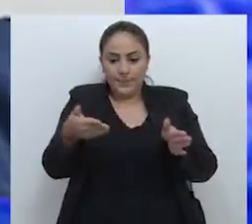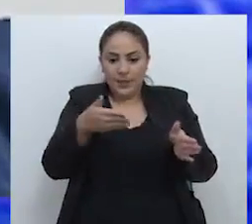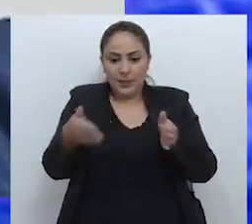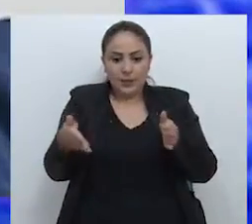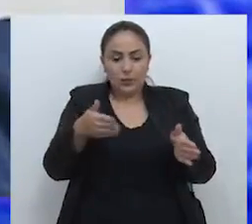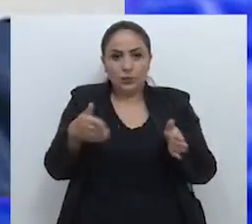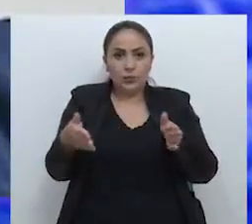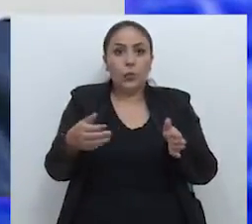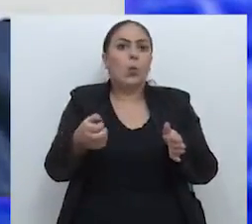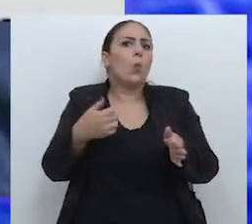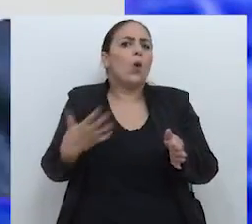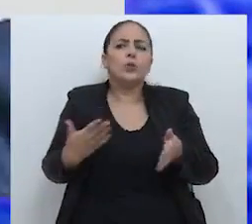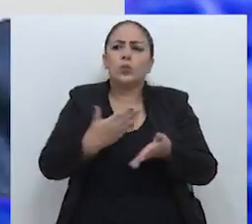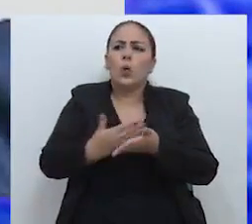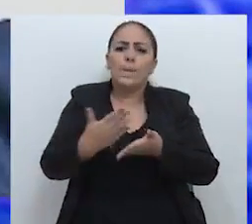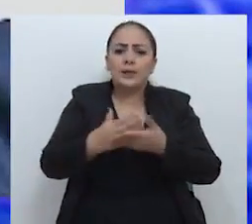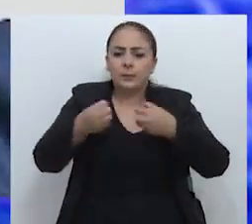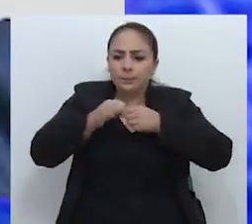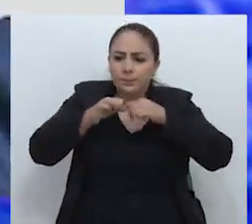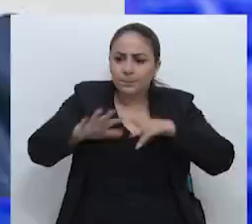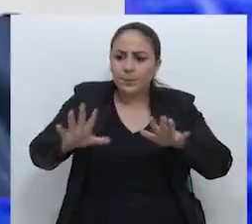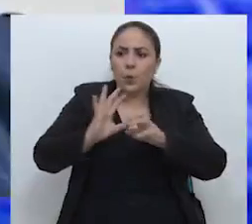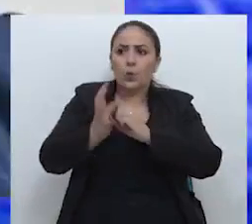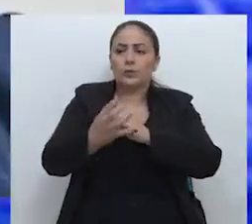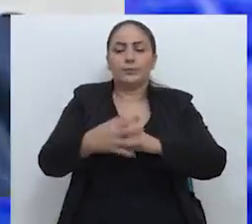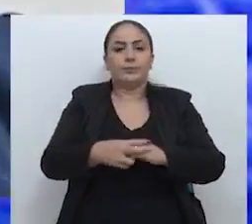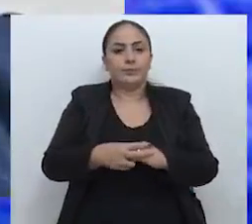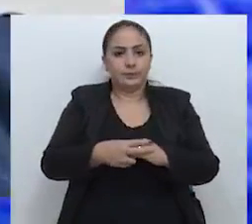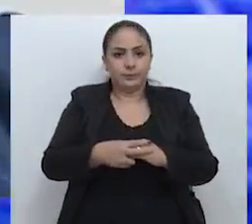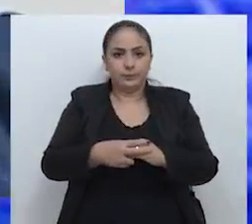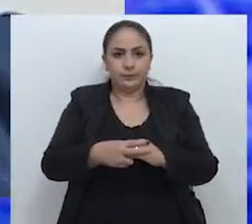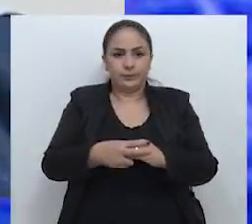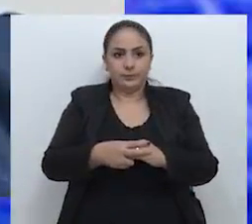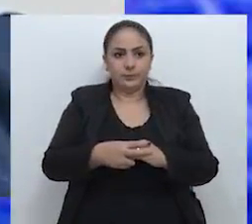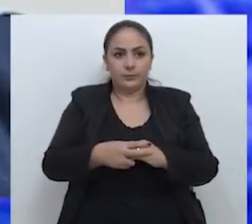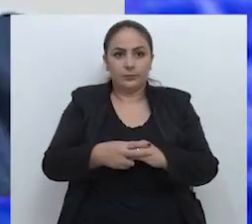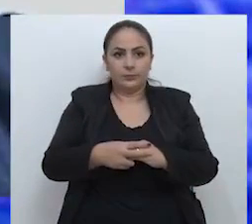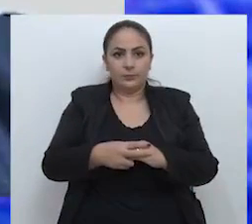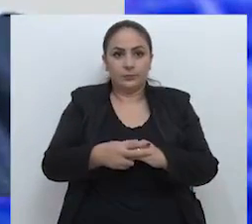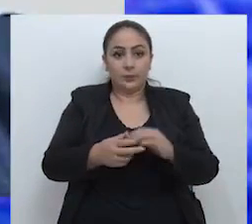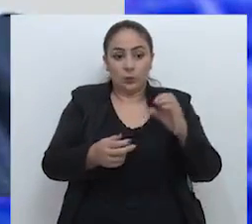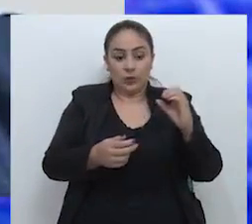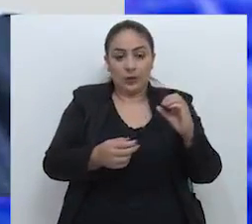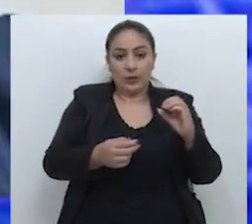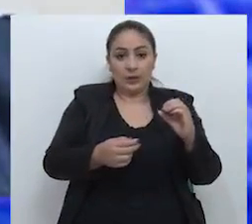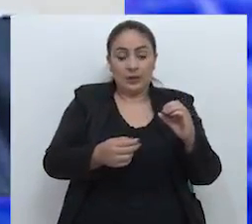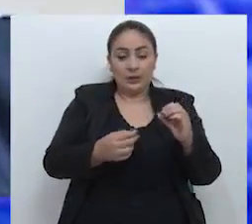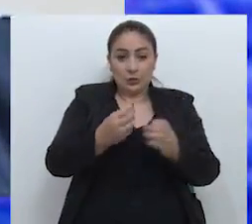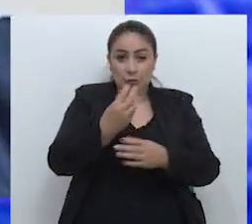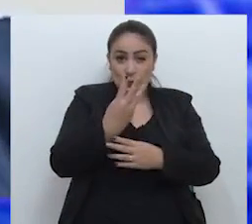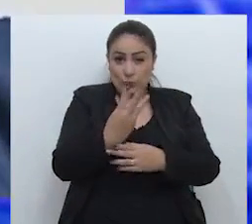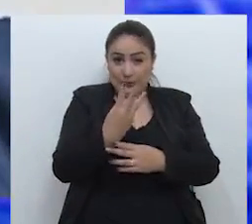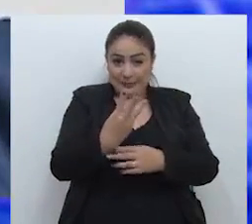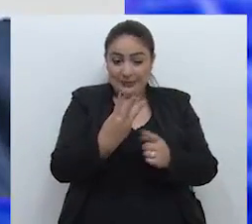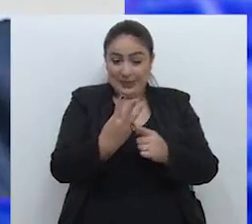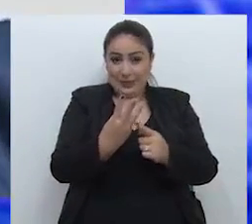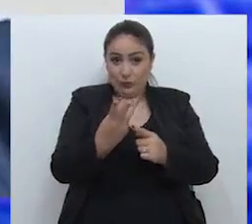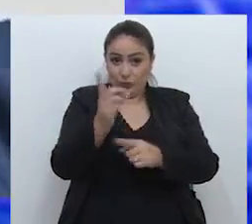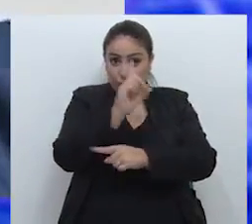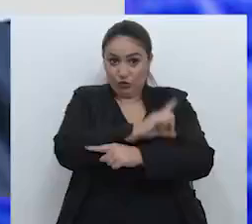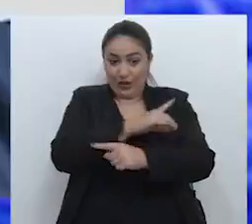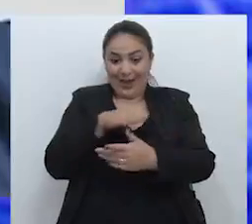quando você pode transmitir o corona? Do terceiro,